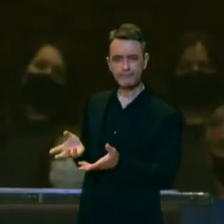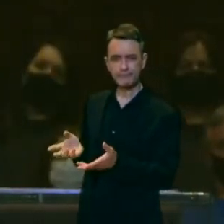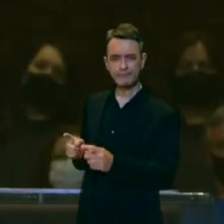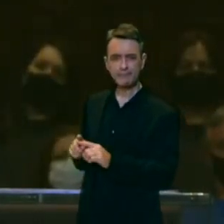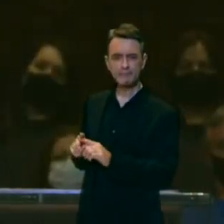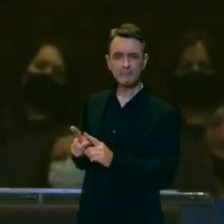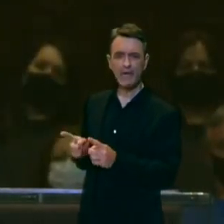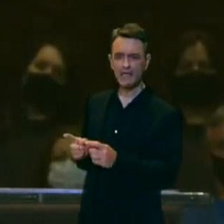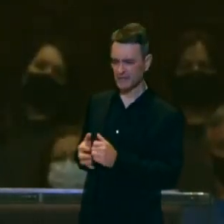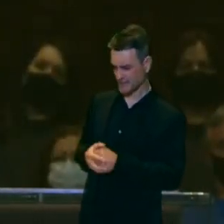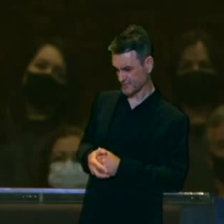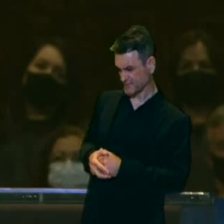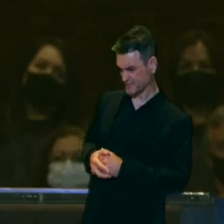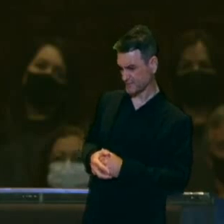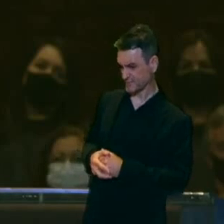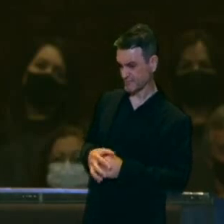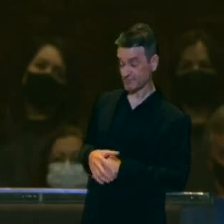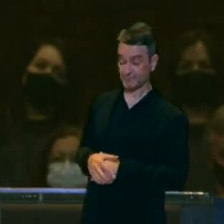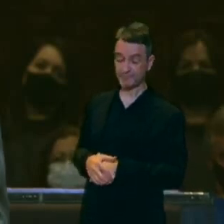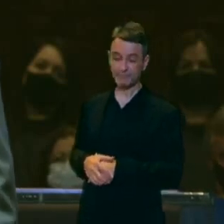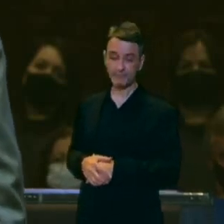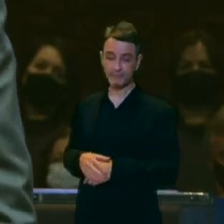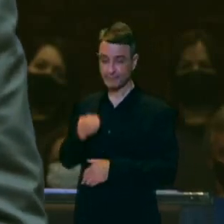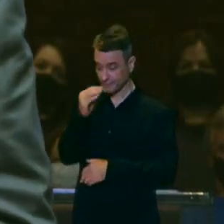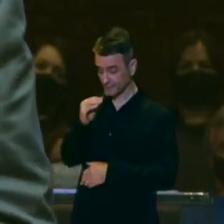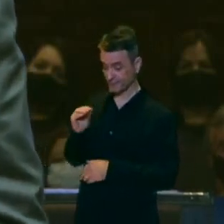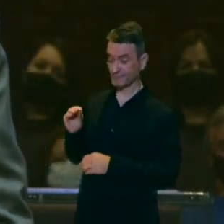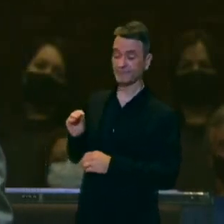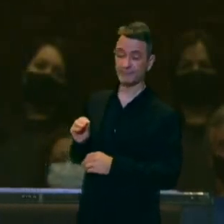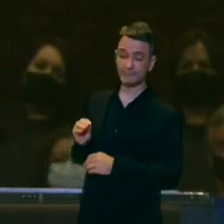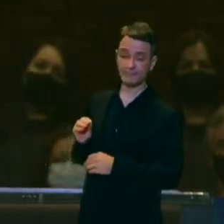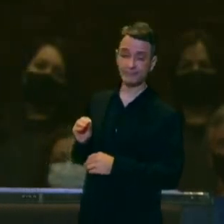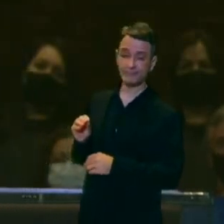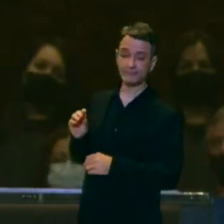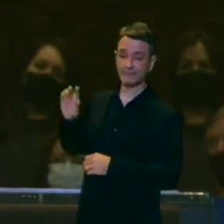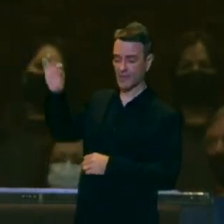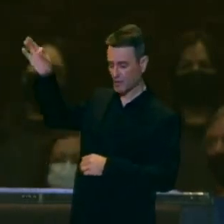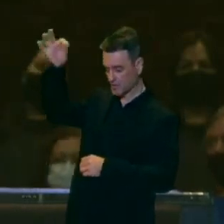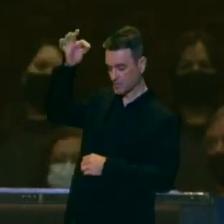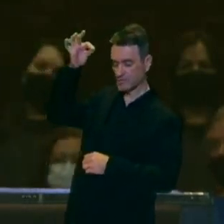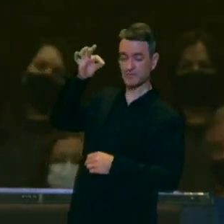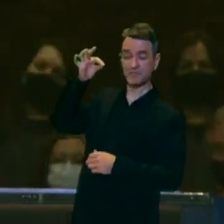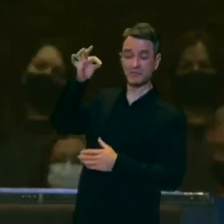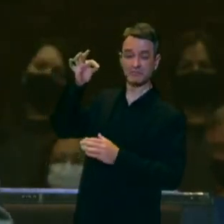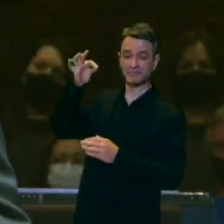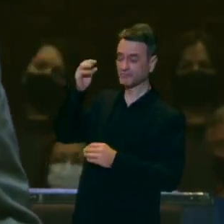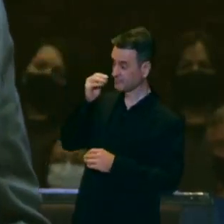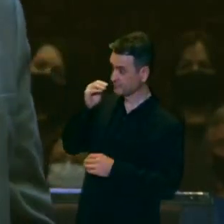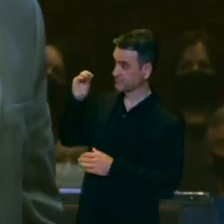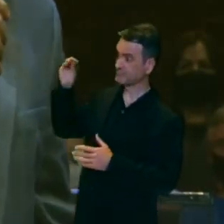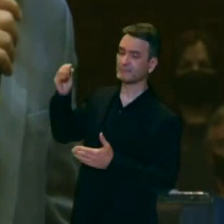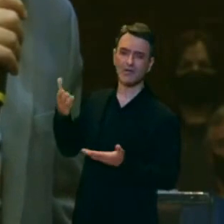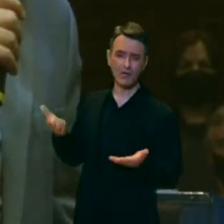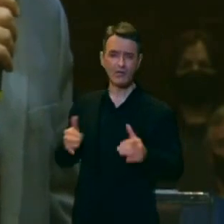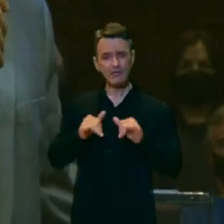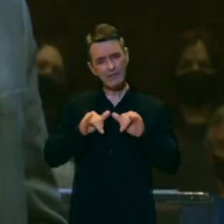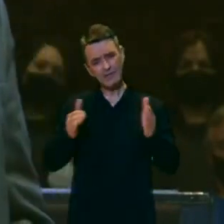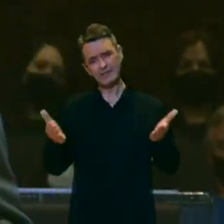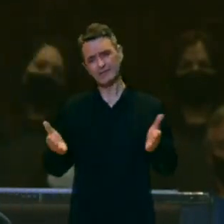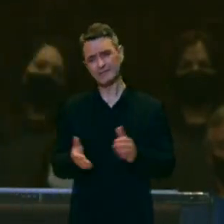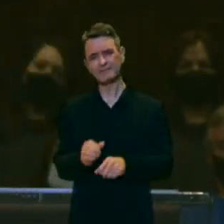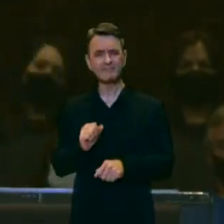Mas você tem as suas razões para não ouvir a voz do Espírito. E eu vim aqui hoje para dizer para você: para com